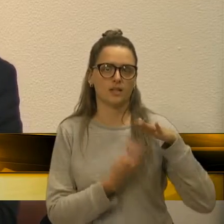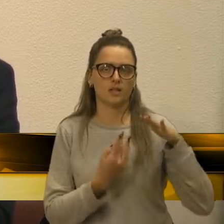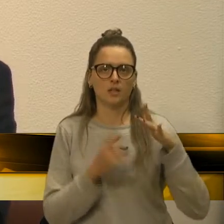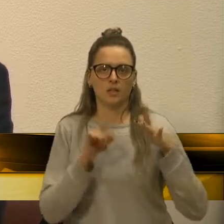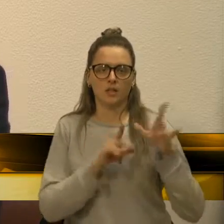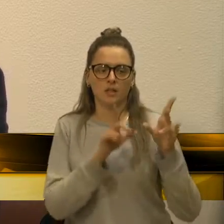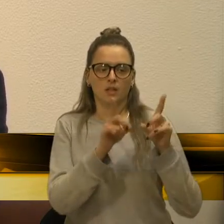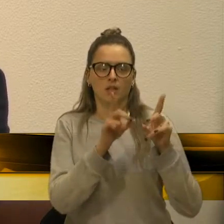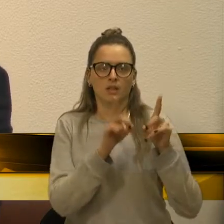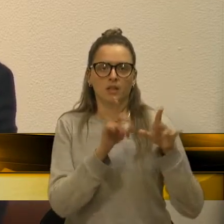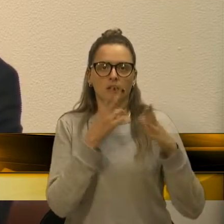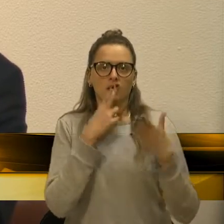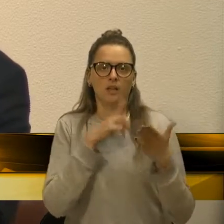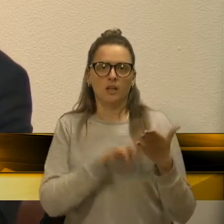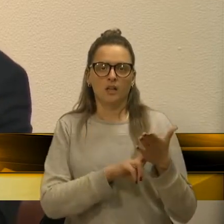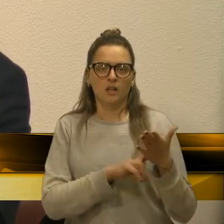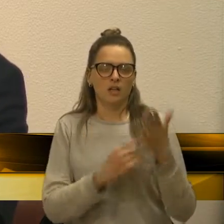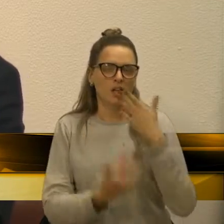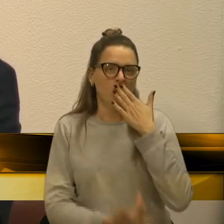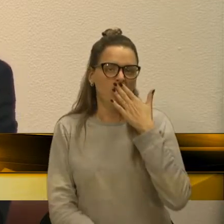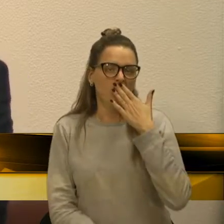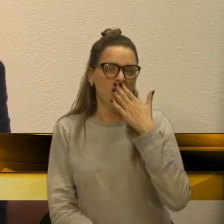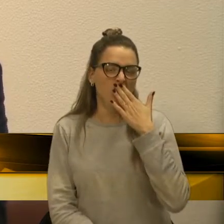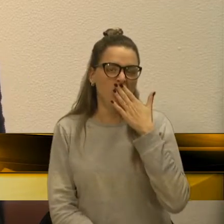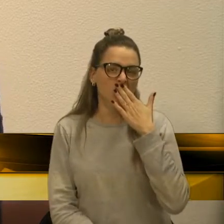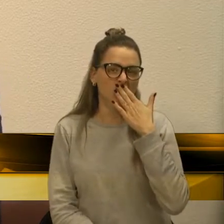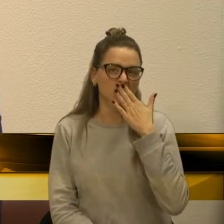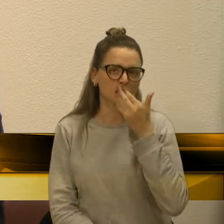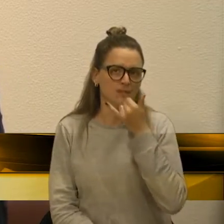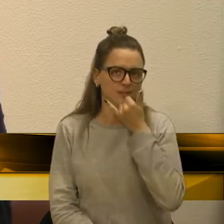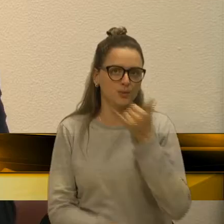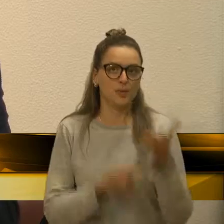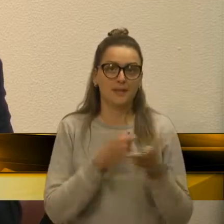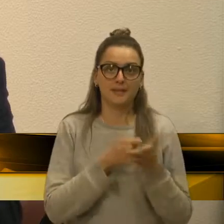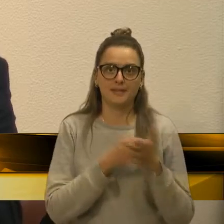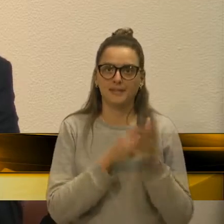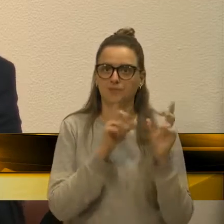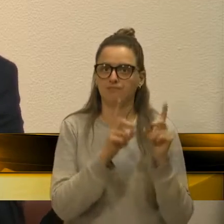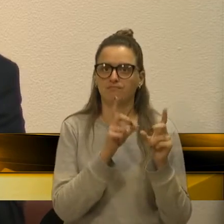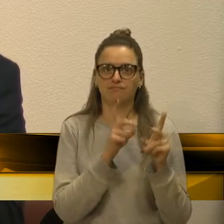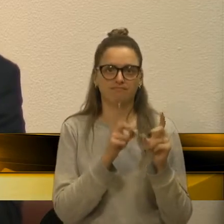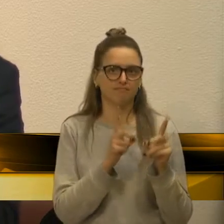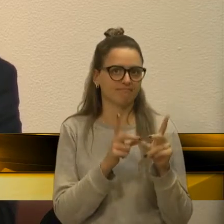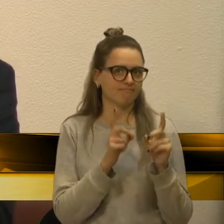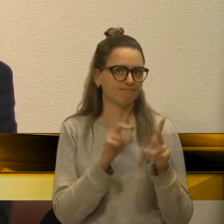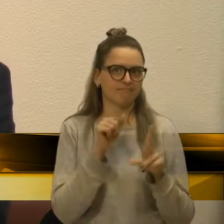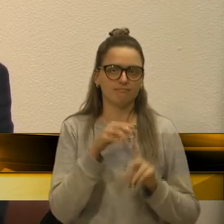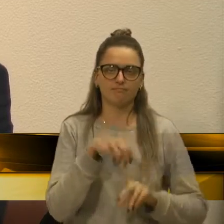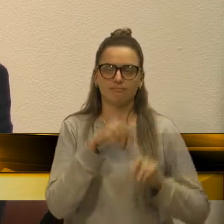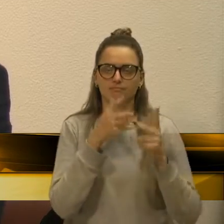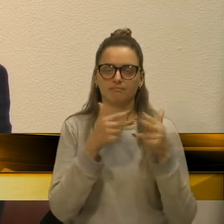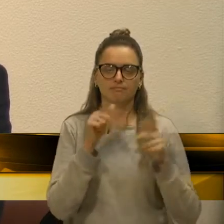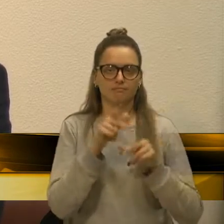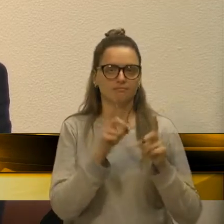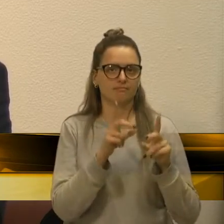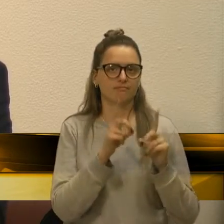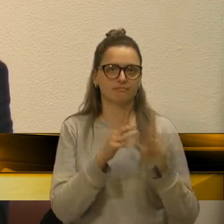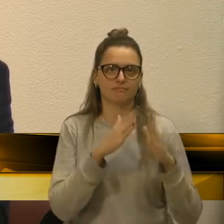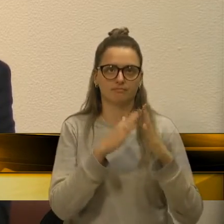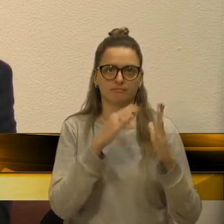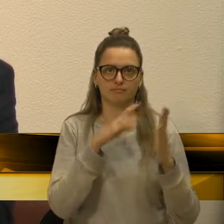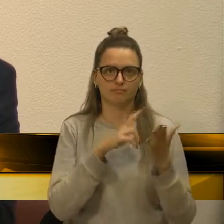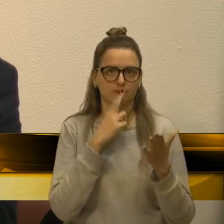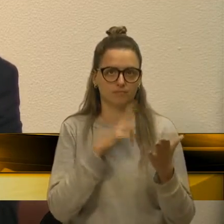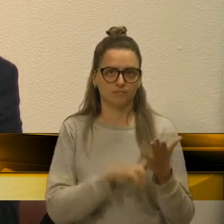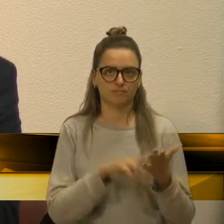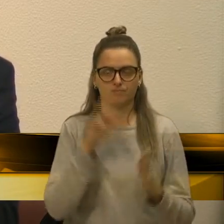Correios. Estão tentando isso, e depois da reforma da Previdência, a prioridade do governo é a privatização. Inclusive, o chefe da